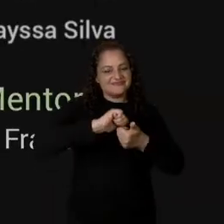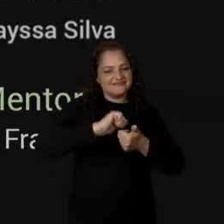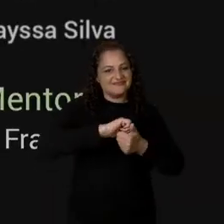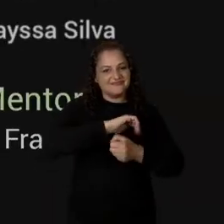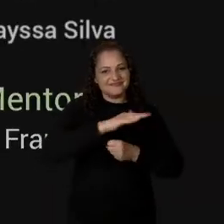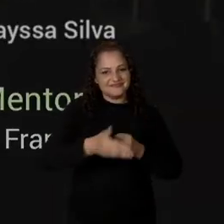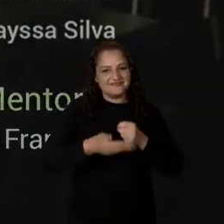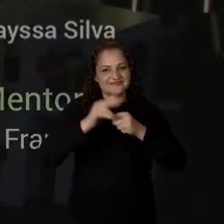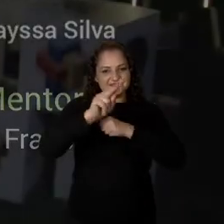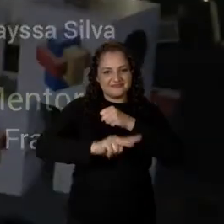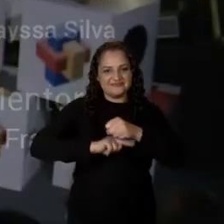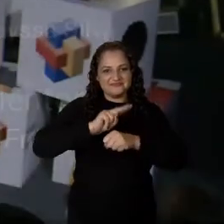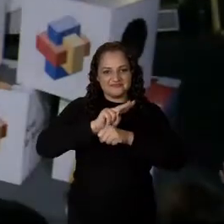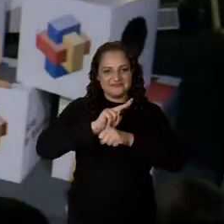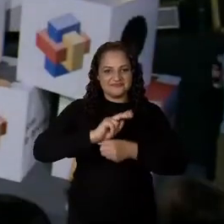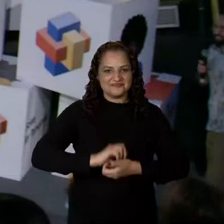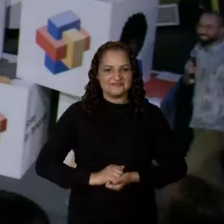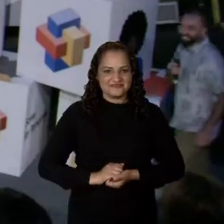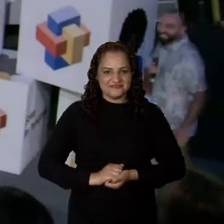ambiente.